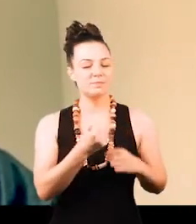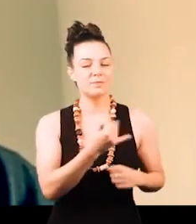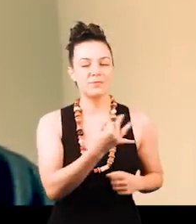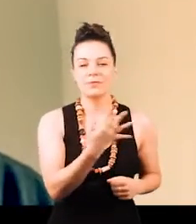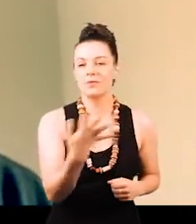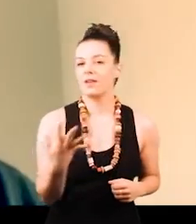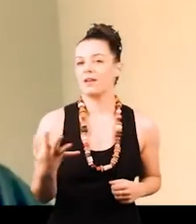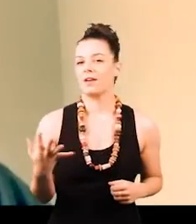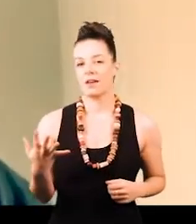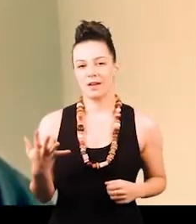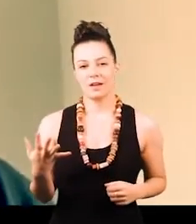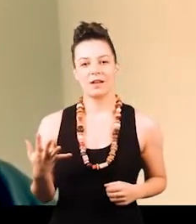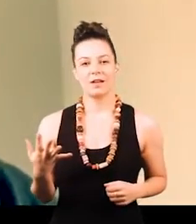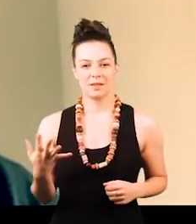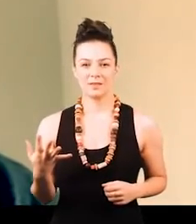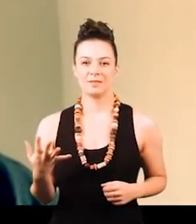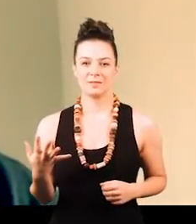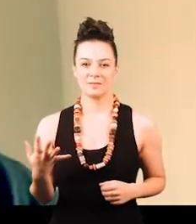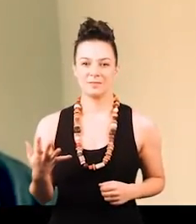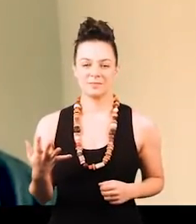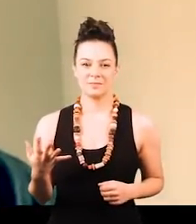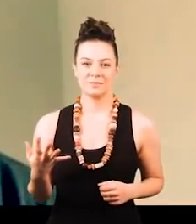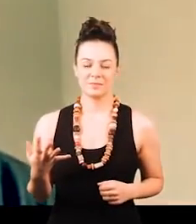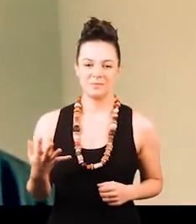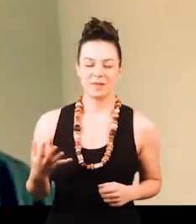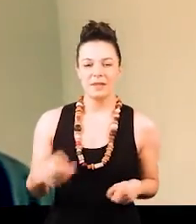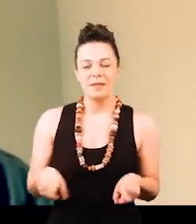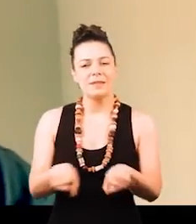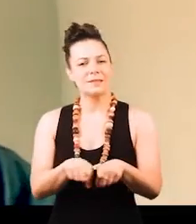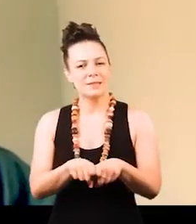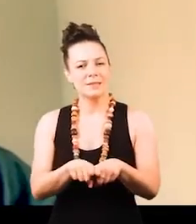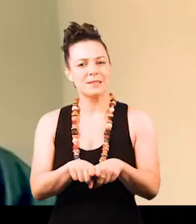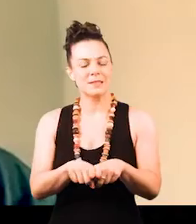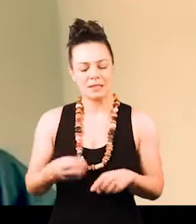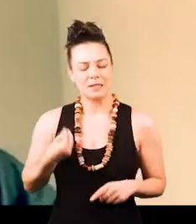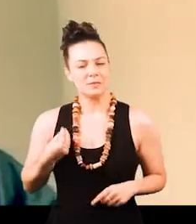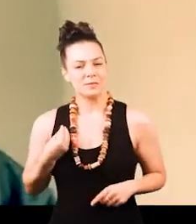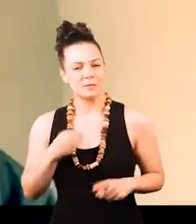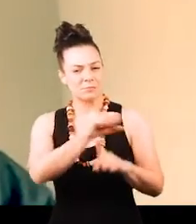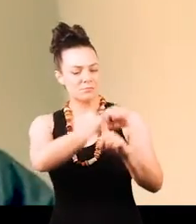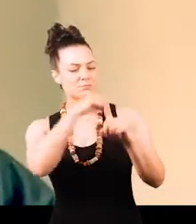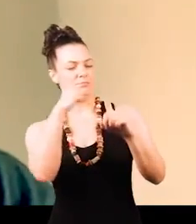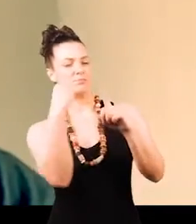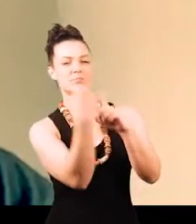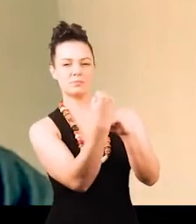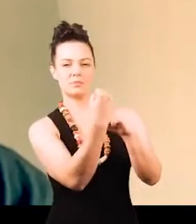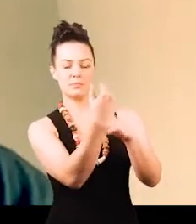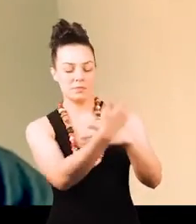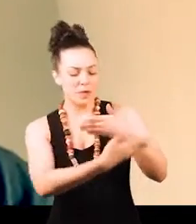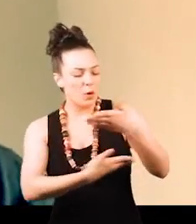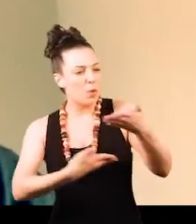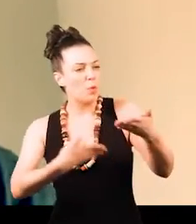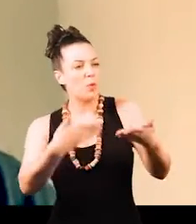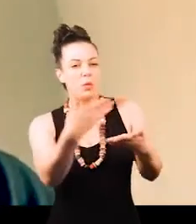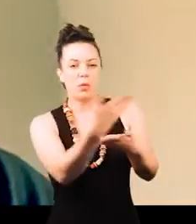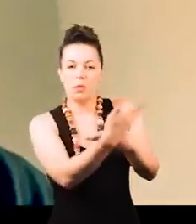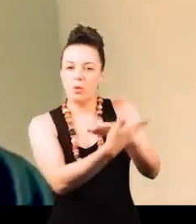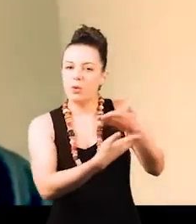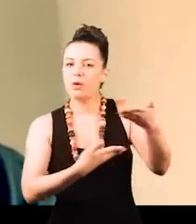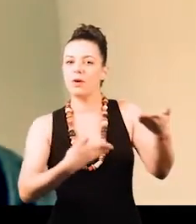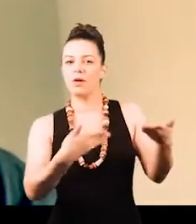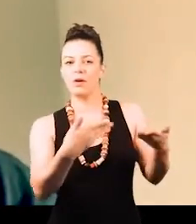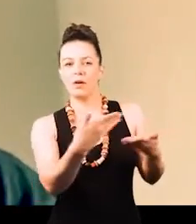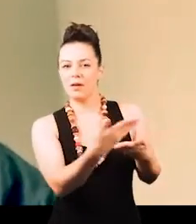múltiplos, riquíssimos em subjetividades e que ao mesmo tempo vivemos em